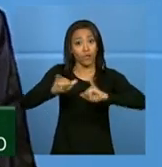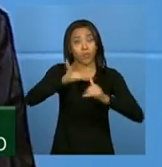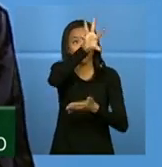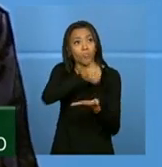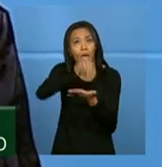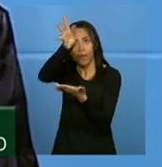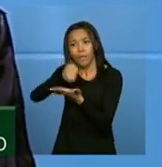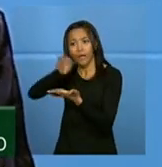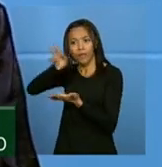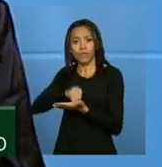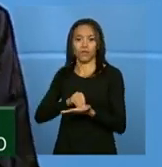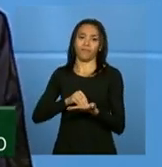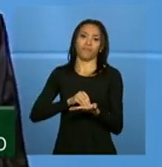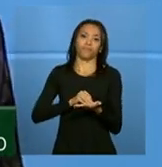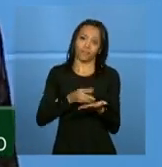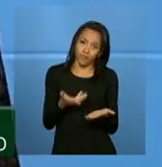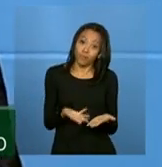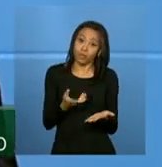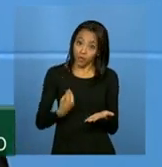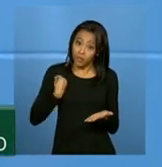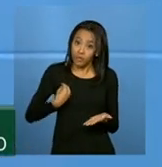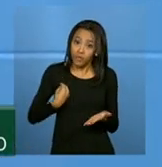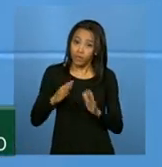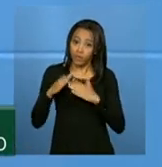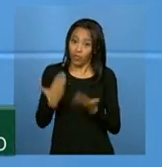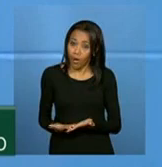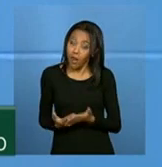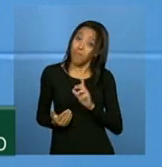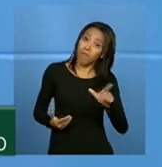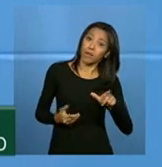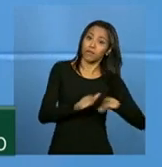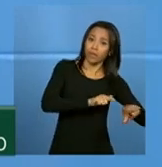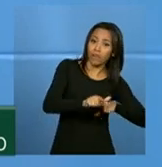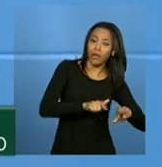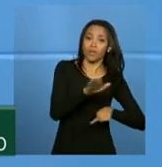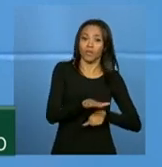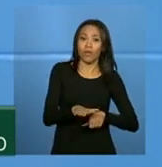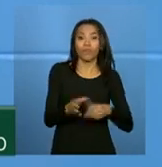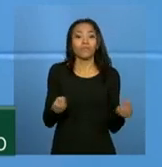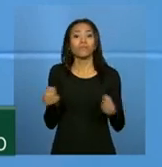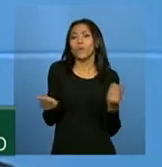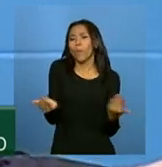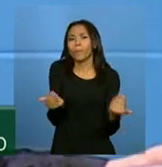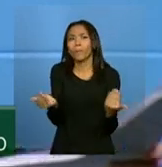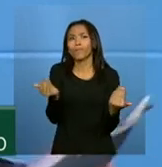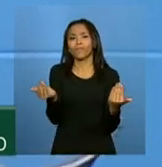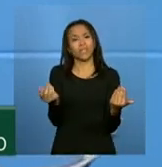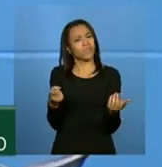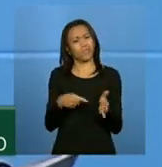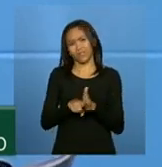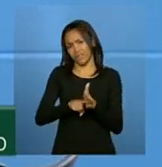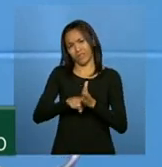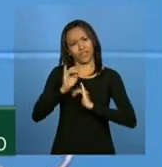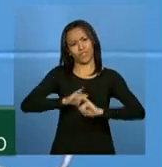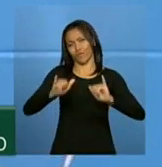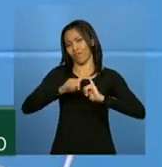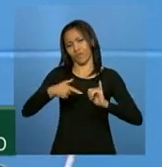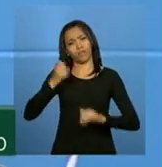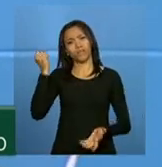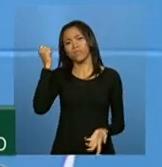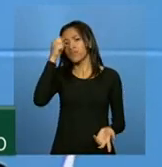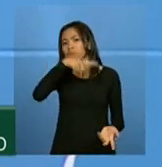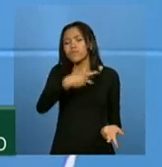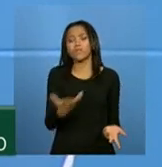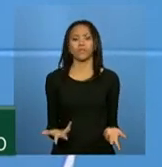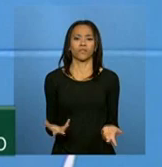dos direitos que essas crianças têm. Estão na escola, mas estão trabalhando? Estão trabalhando quanto tempo? Sem ter essas estatísticas, é difícil